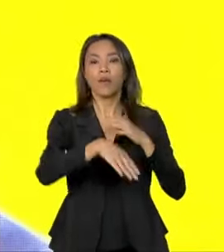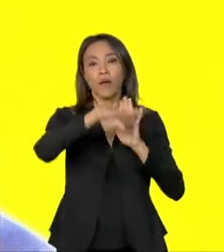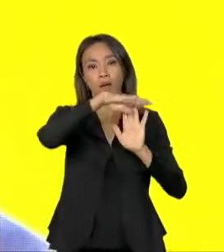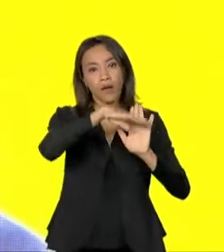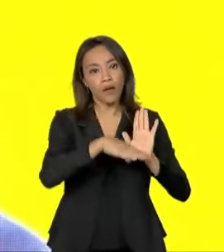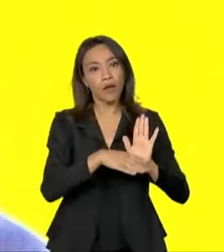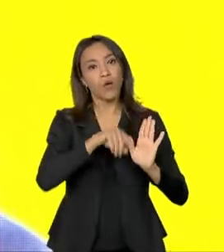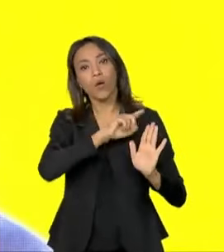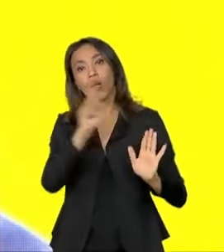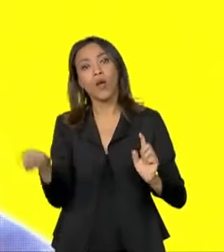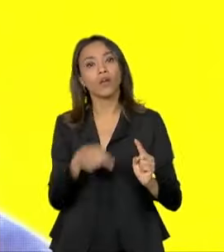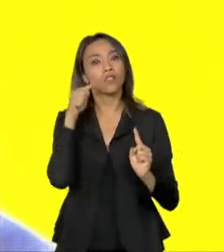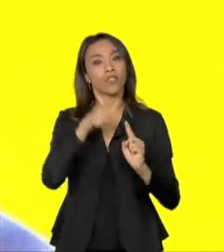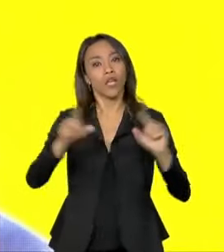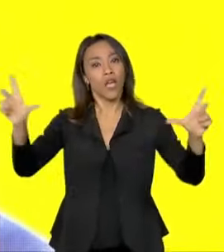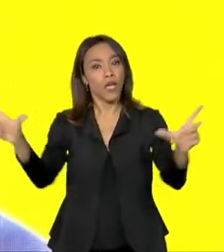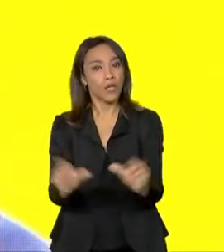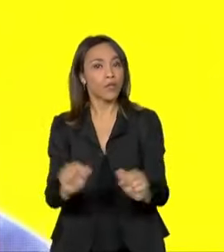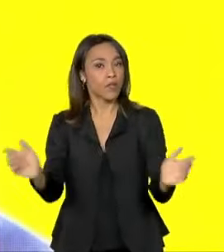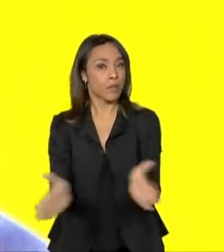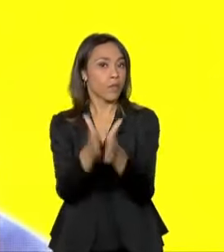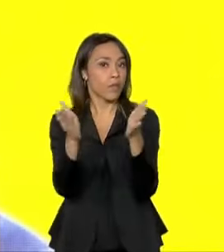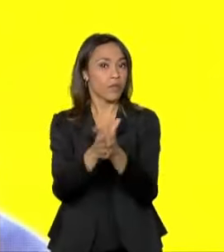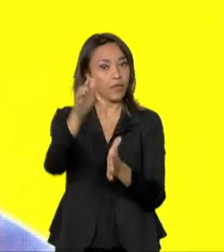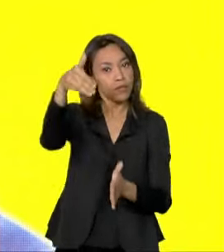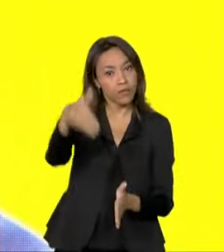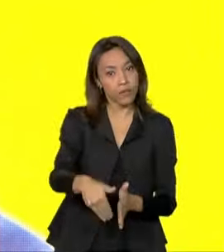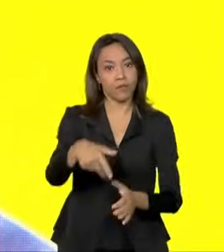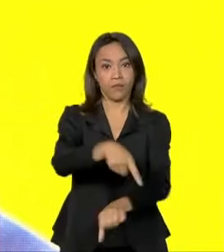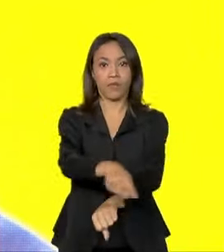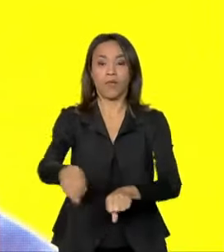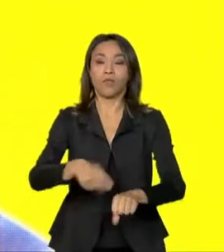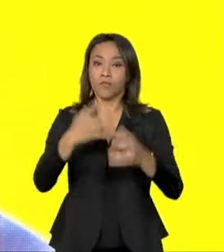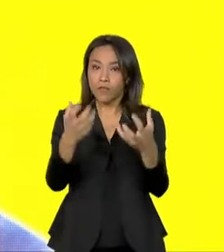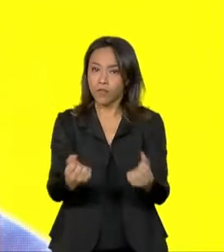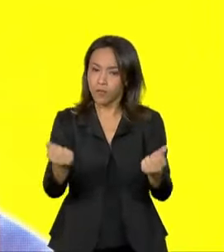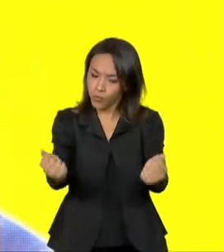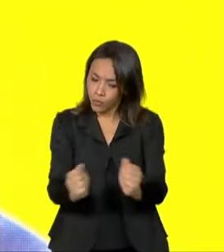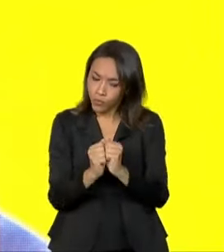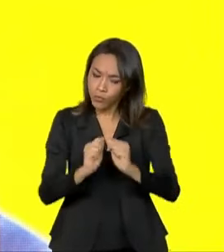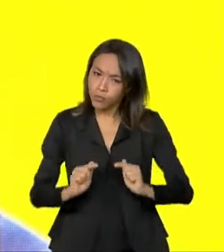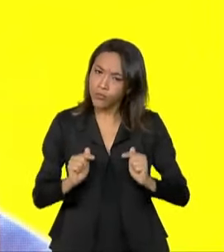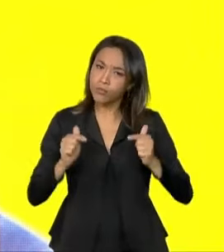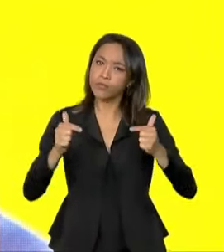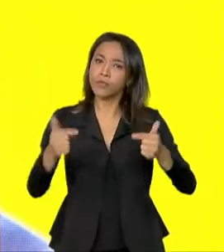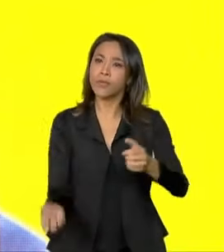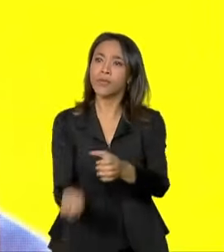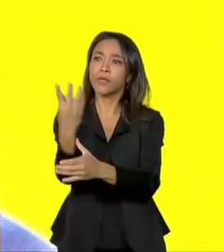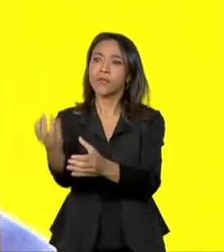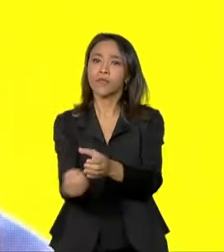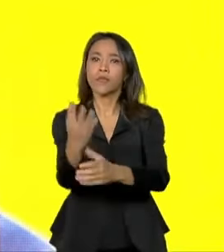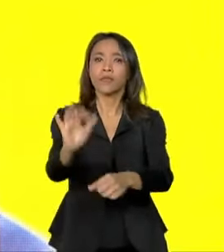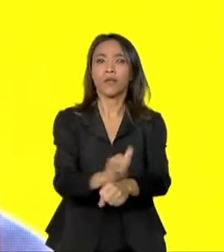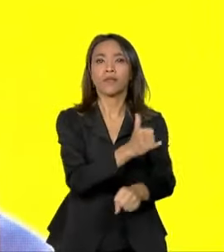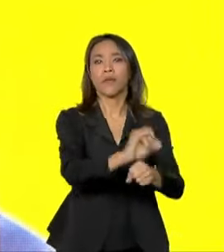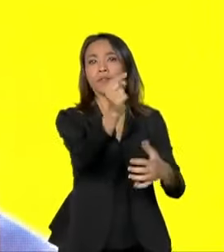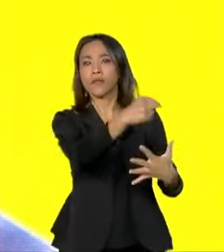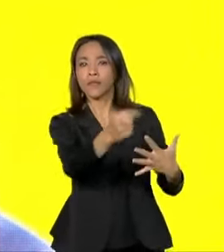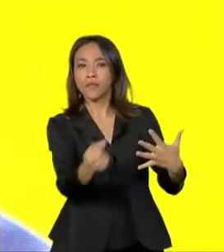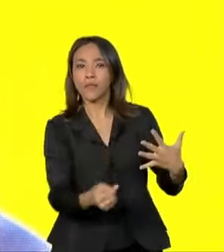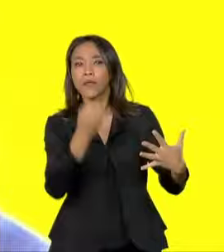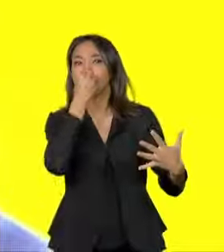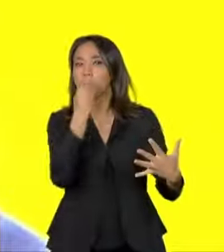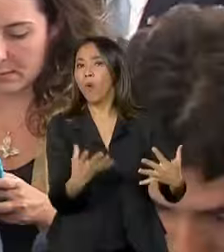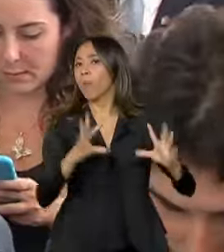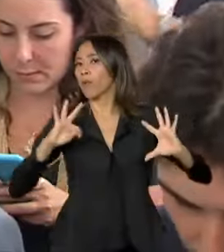para a redução da pobreza nesse país. Seguimos juntos, desenvolvendo soluções e implementando ações que são boas para todo mundo. Muito